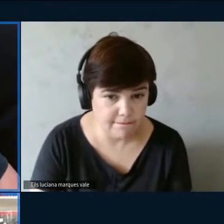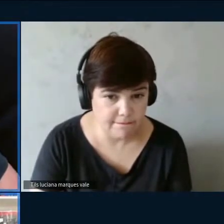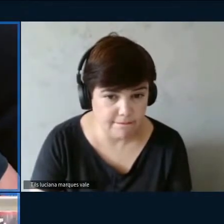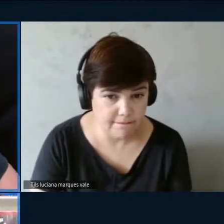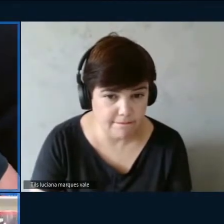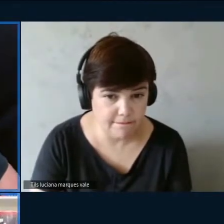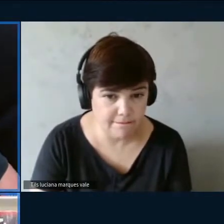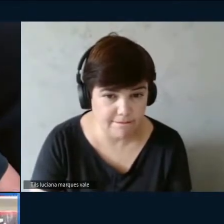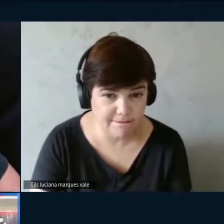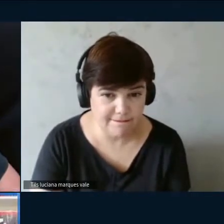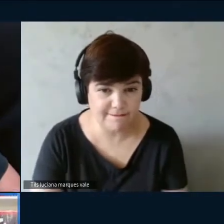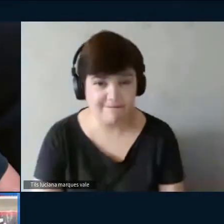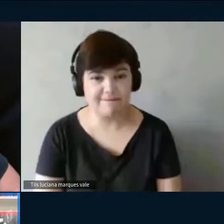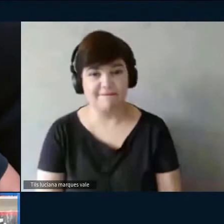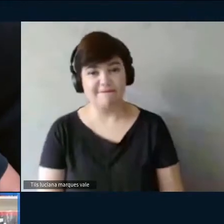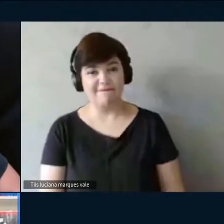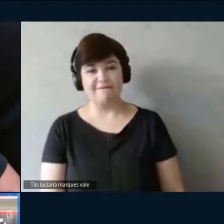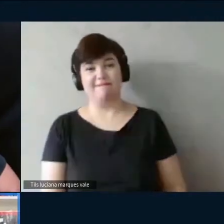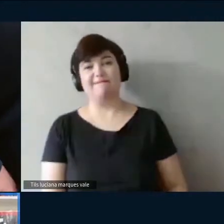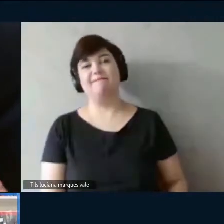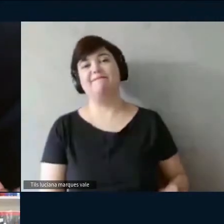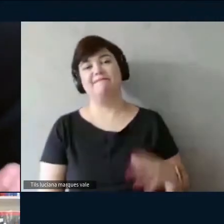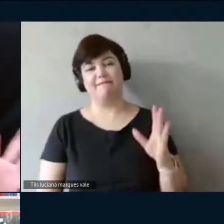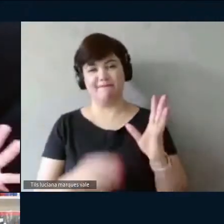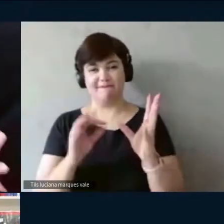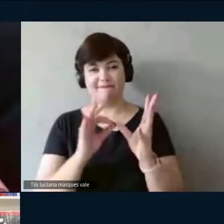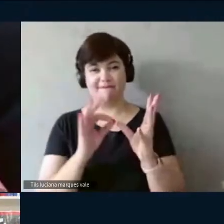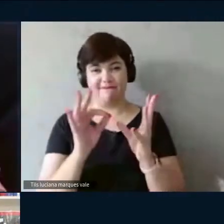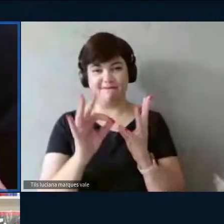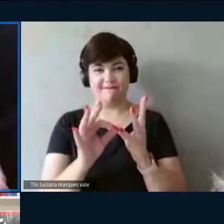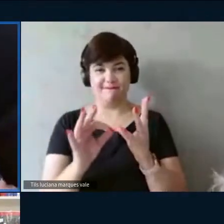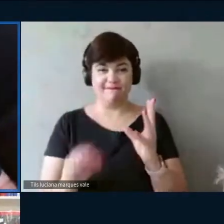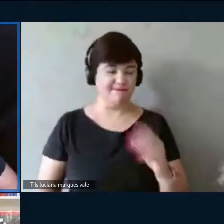sinal da Febrapius. Olha que absurdo.